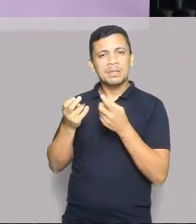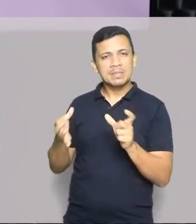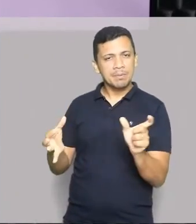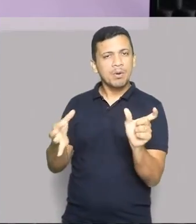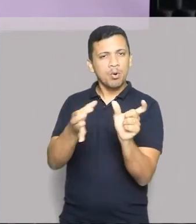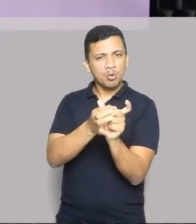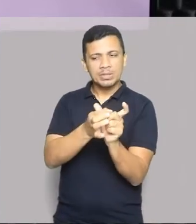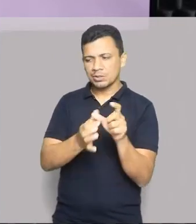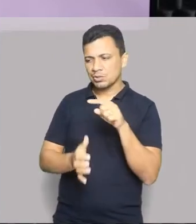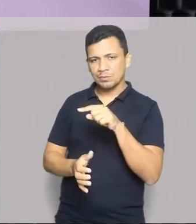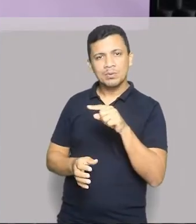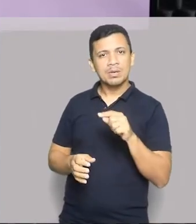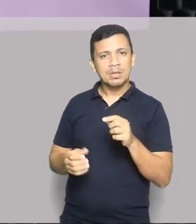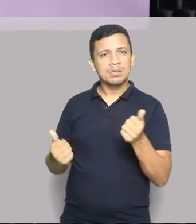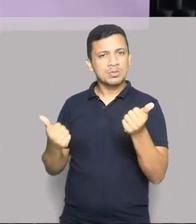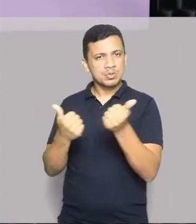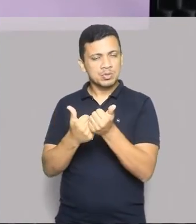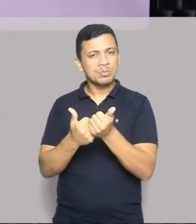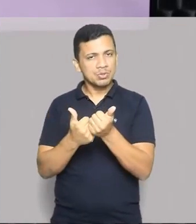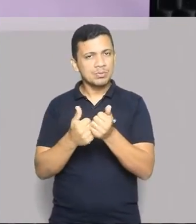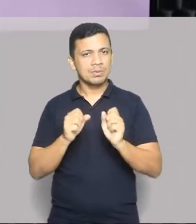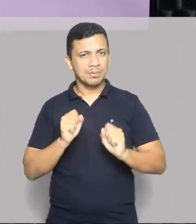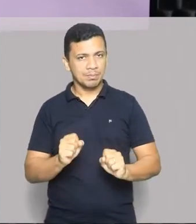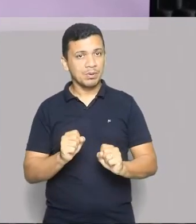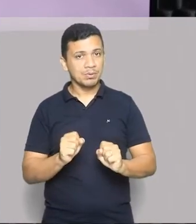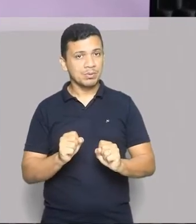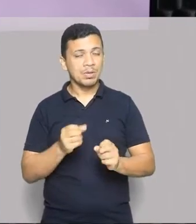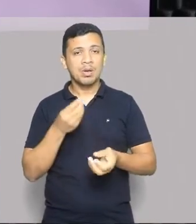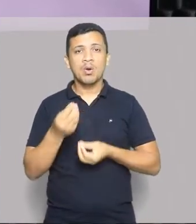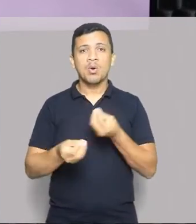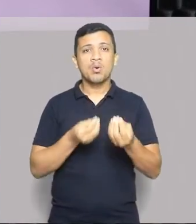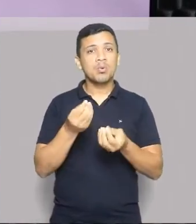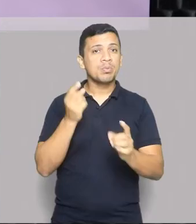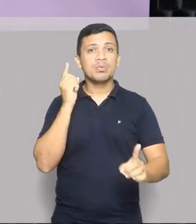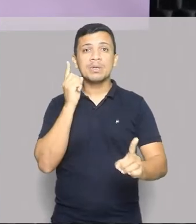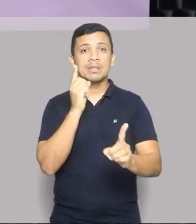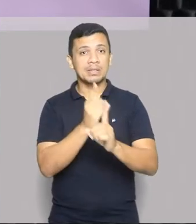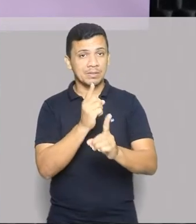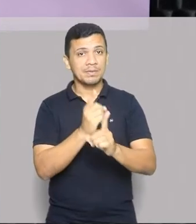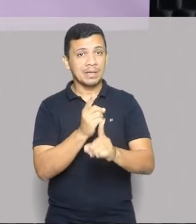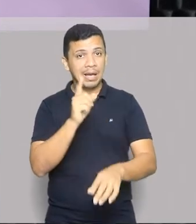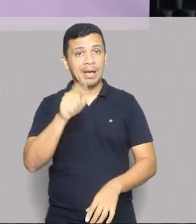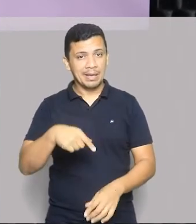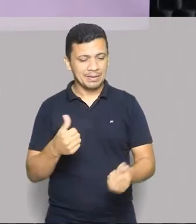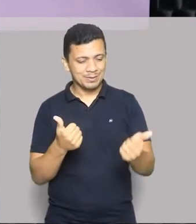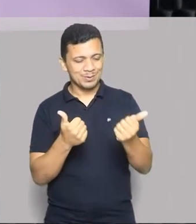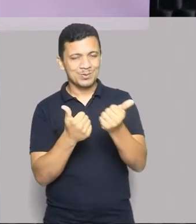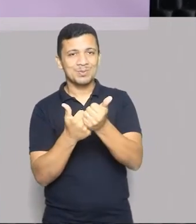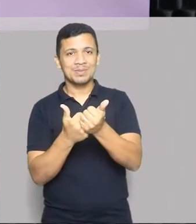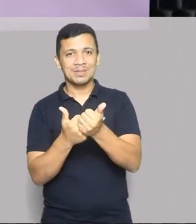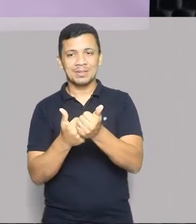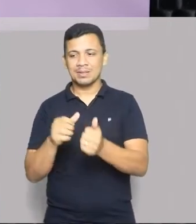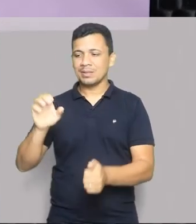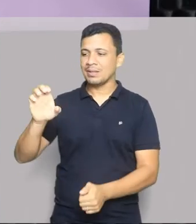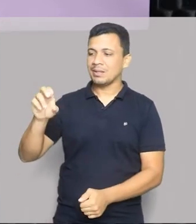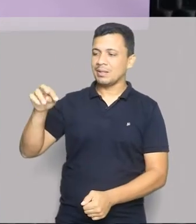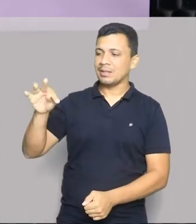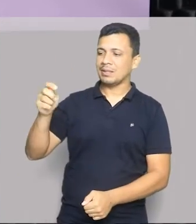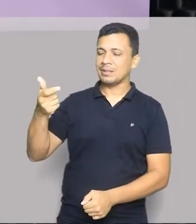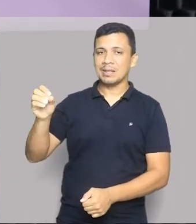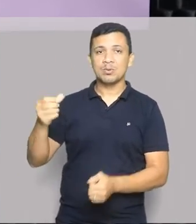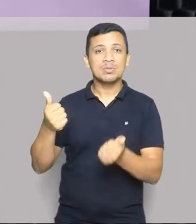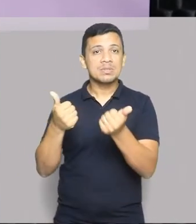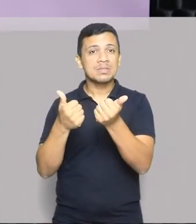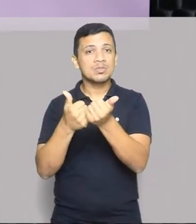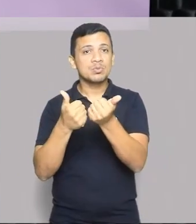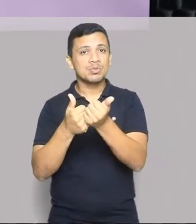pode ser substituído por um outro conectivo. Uma forma de você identificar é a substituição. Se eu substituir esse então por